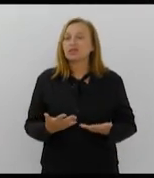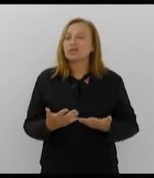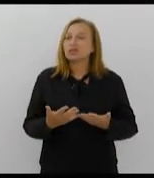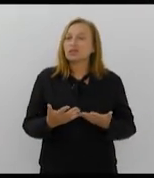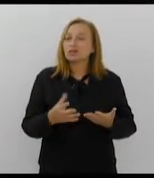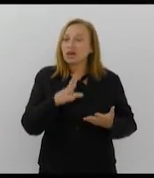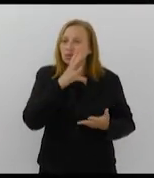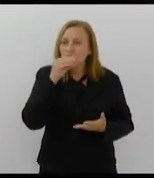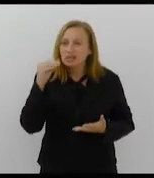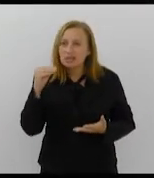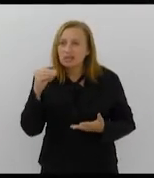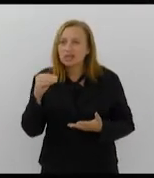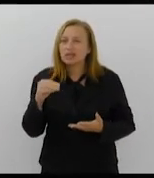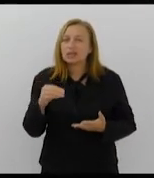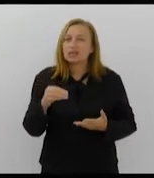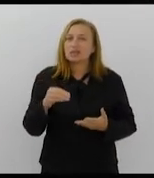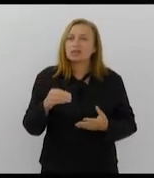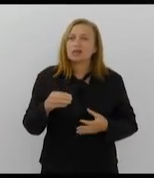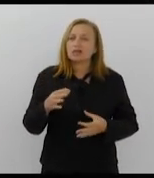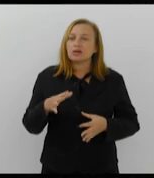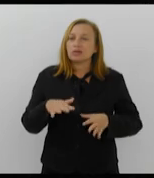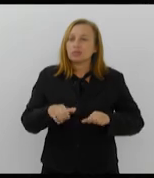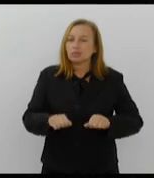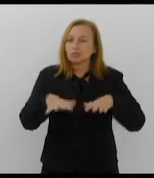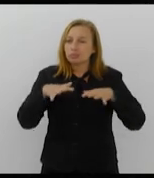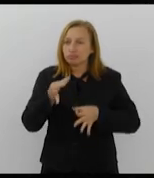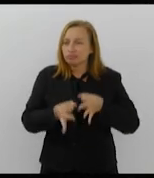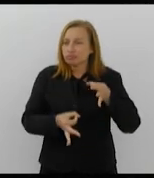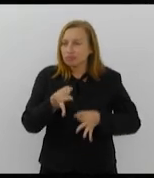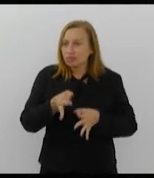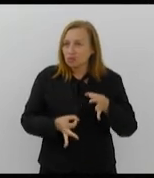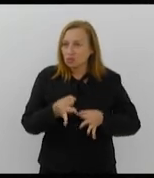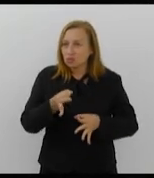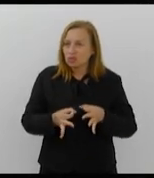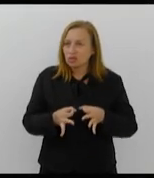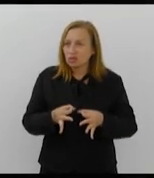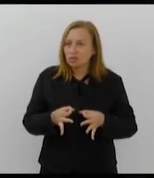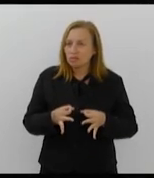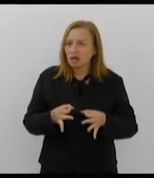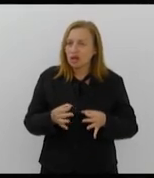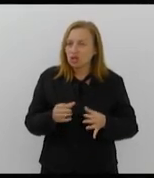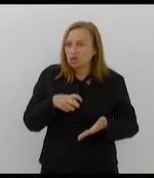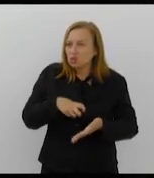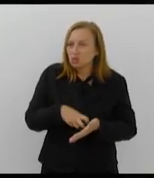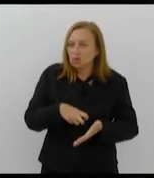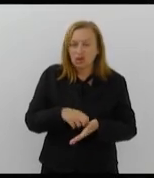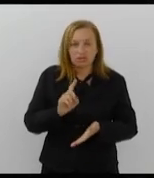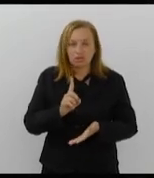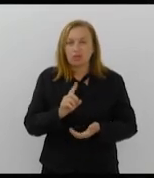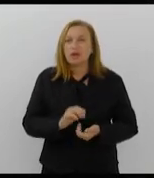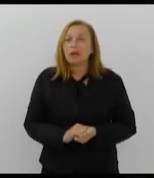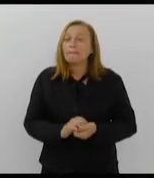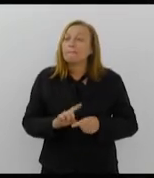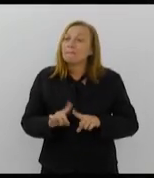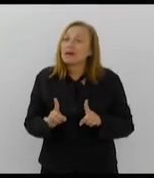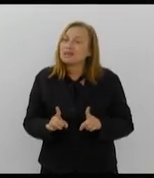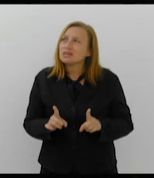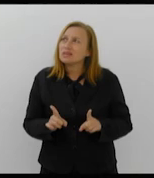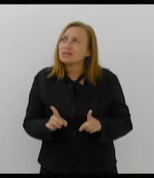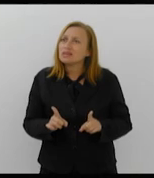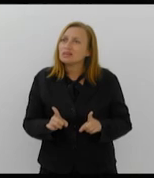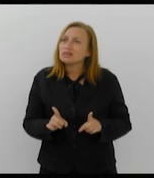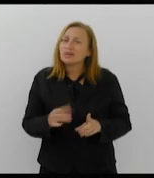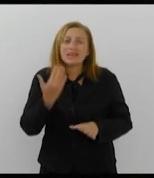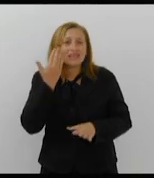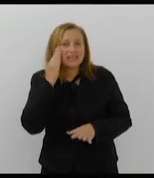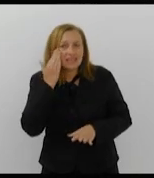adolescentes para o tribunal do júri, não para julgar crimes contra a vida, dolosos contra a vida, mas para que